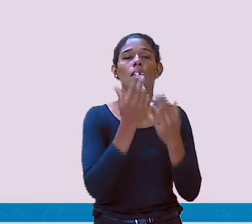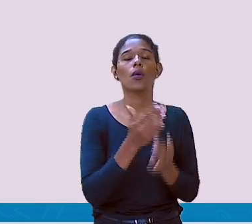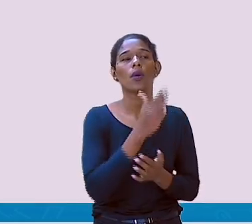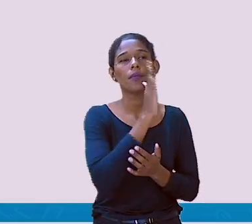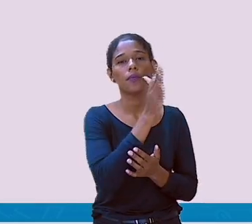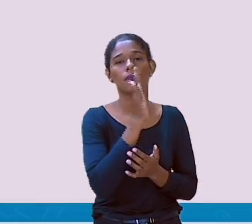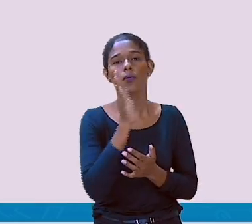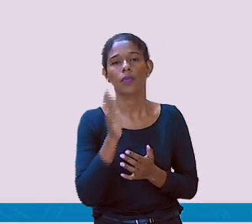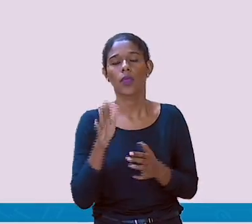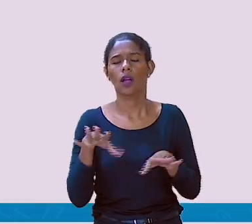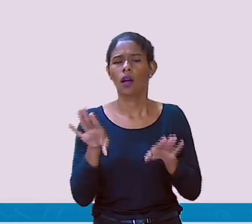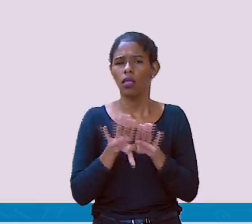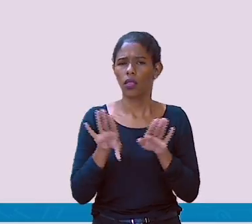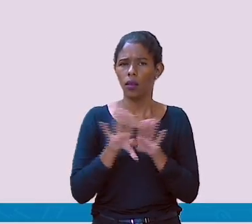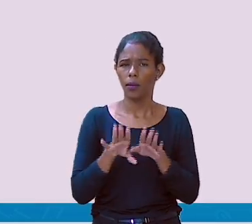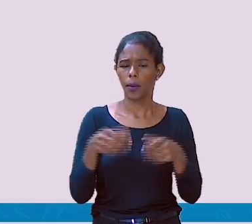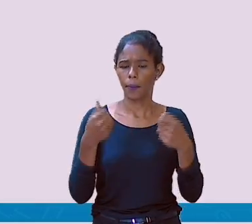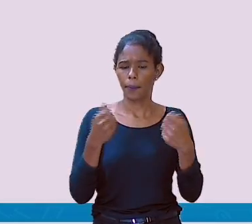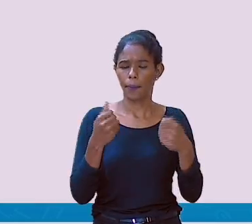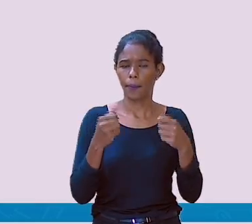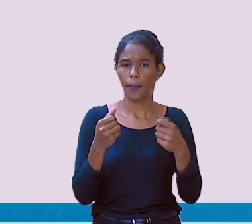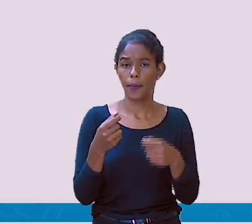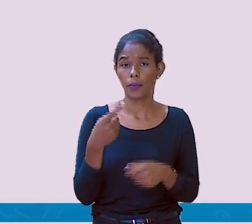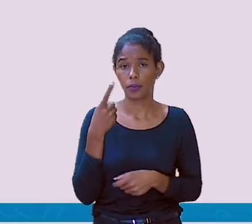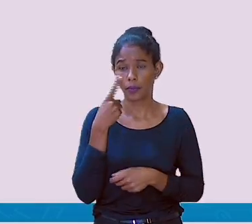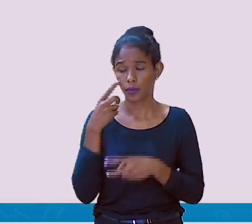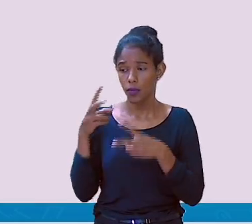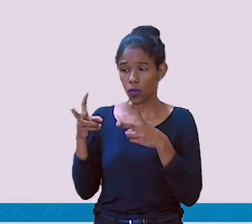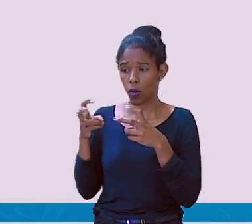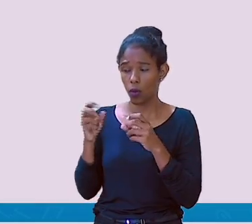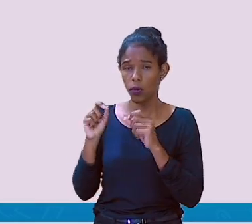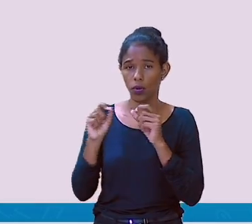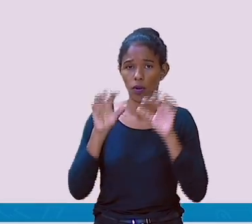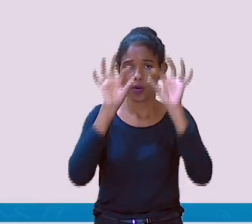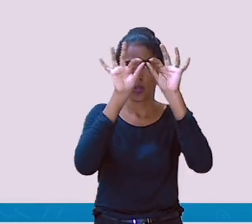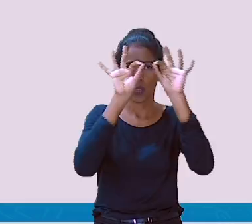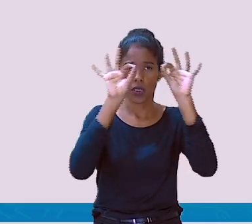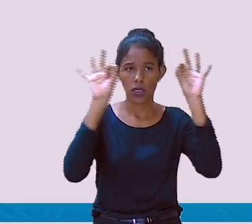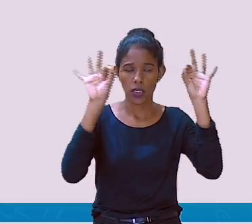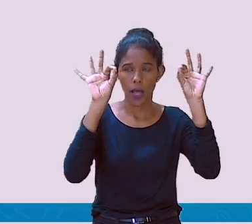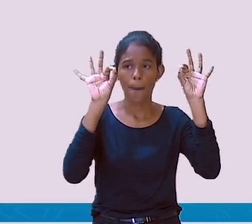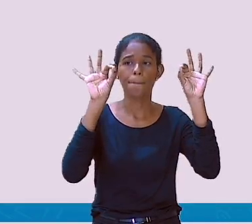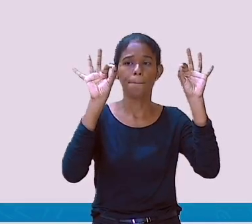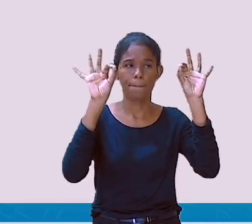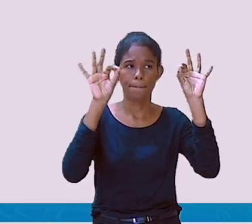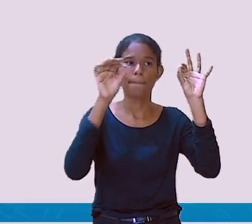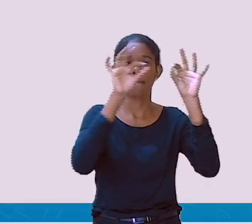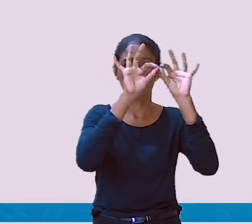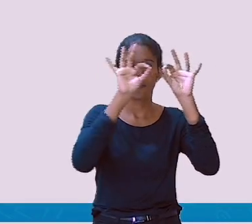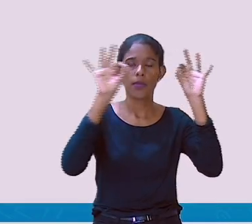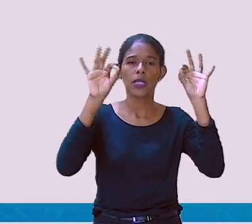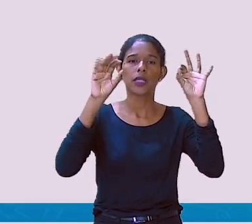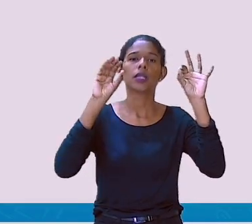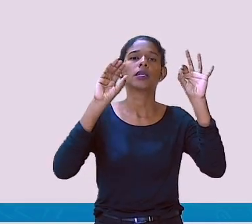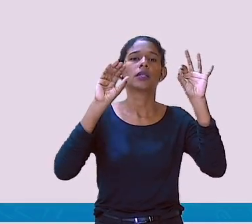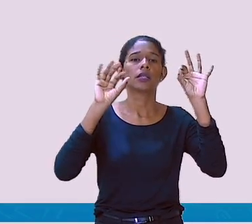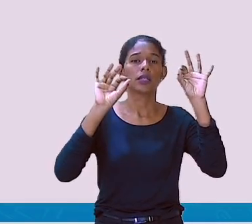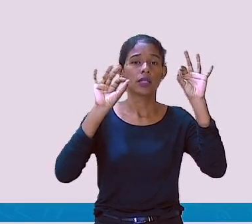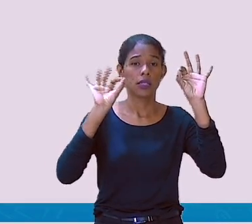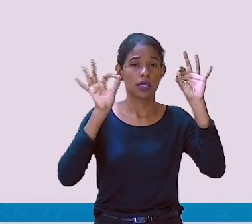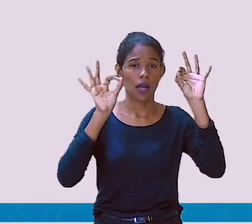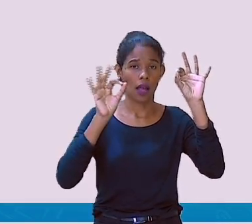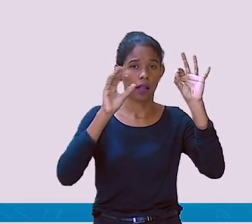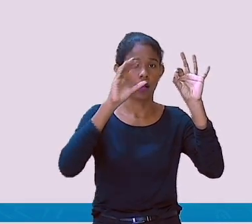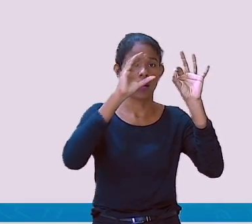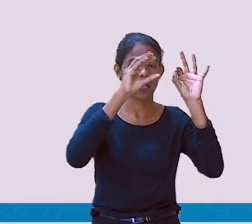coisa, os segmentos sempre na mesma medida. Centímetro, centímetro. Se